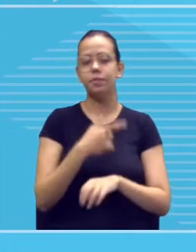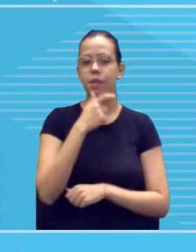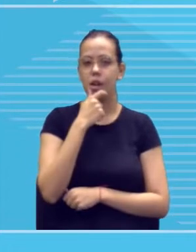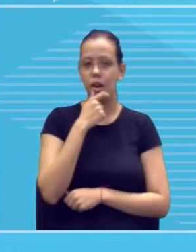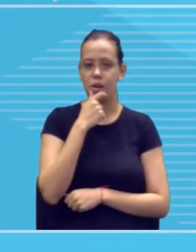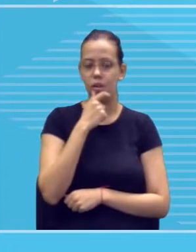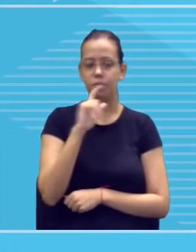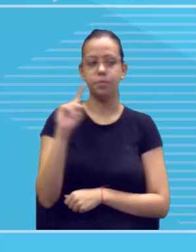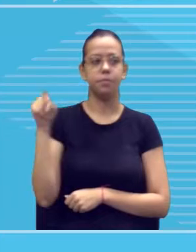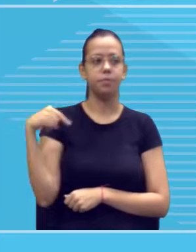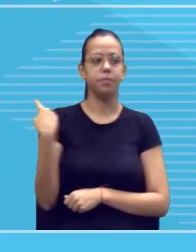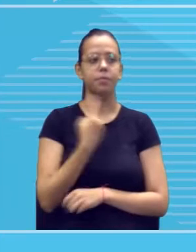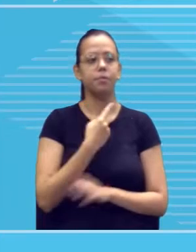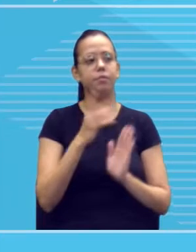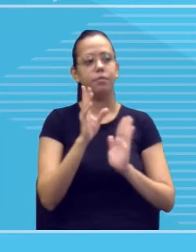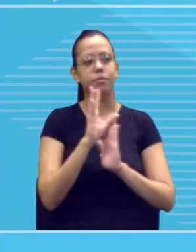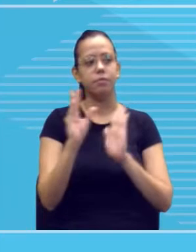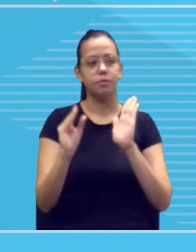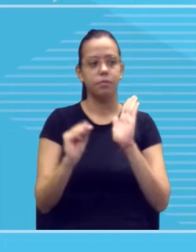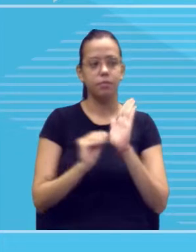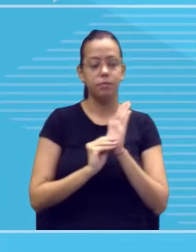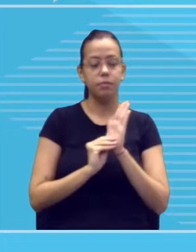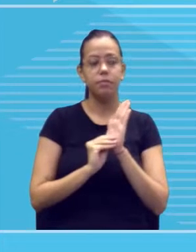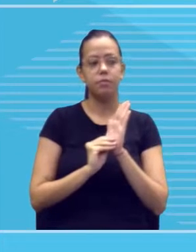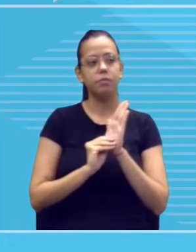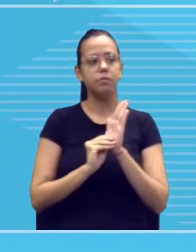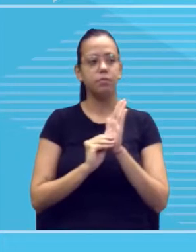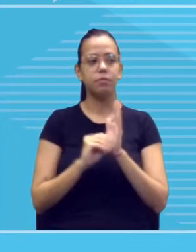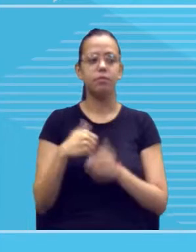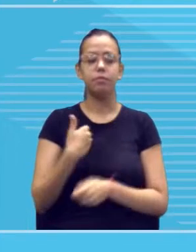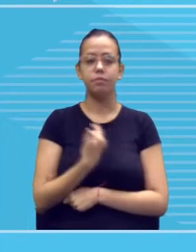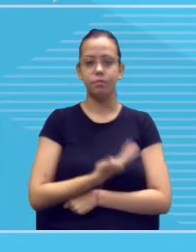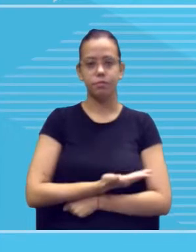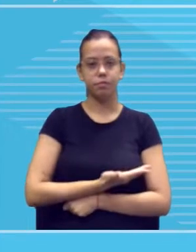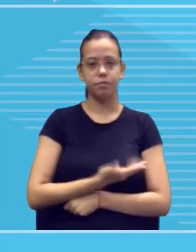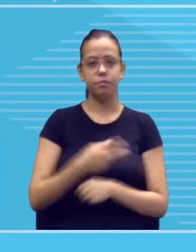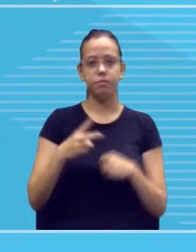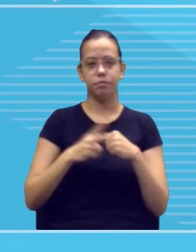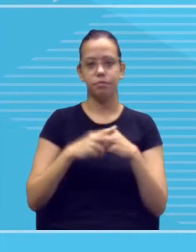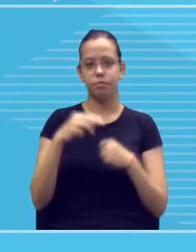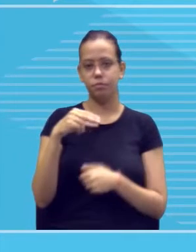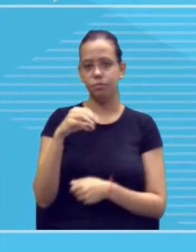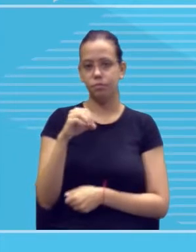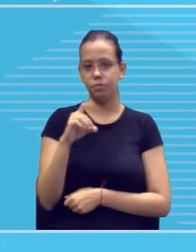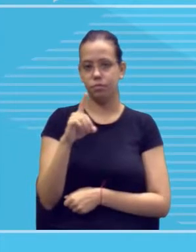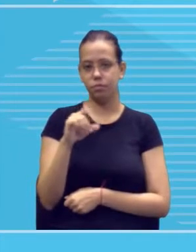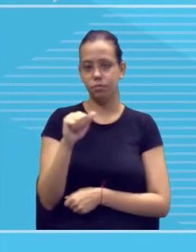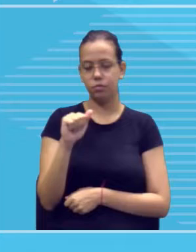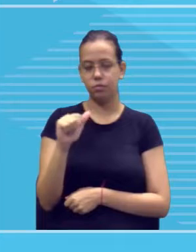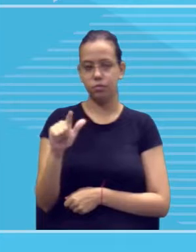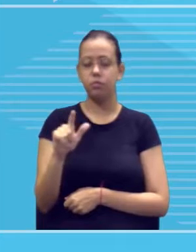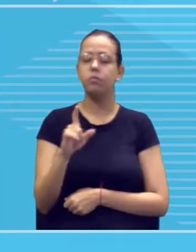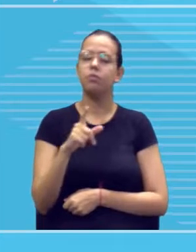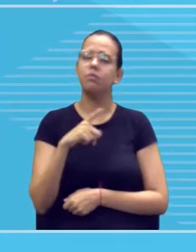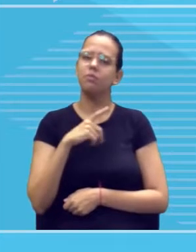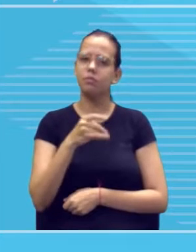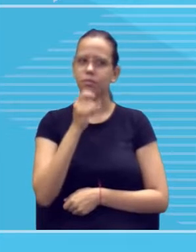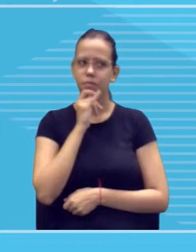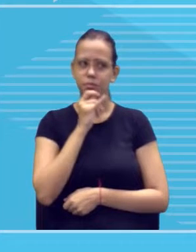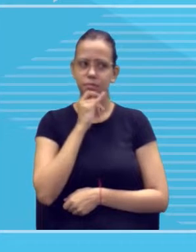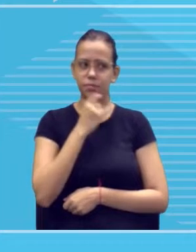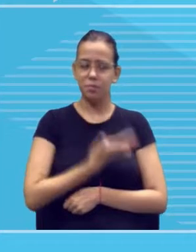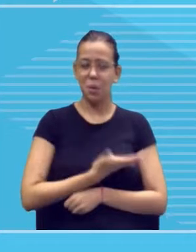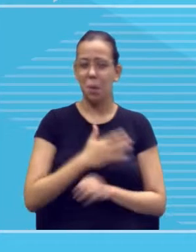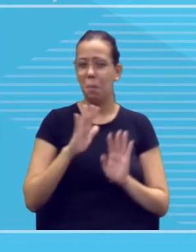galerinha nosso tópico central vai girar a respeito dos verbos modais eu coloquei aqui alguns deles Mas a gente não vai ficar muito